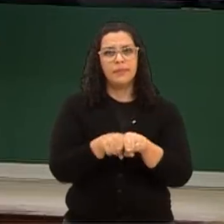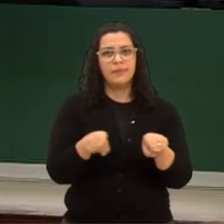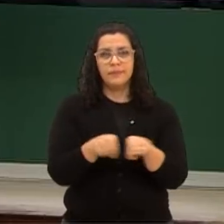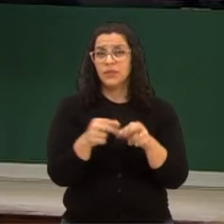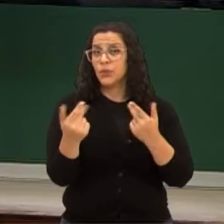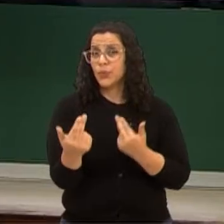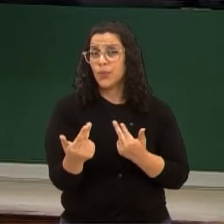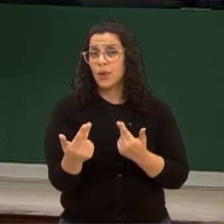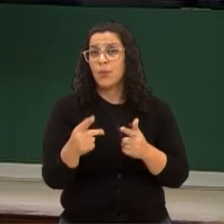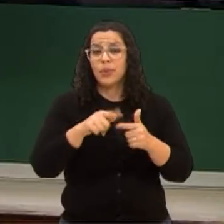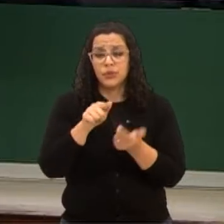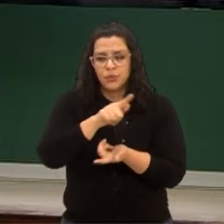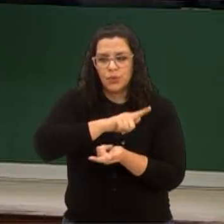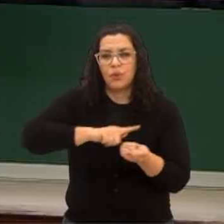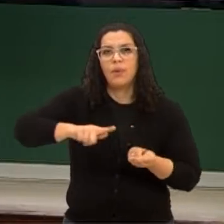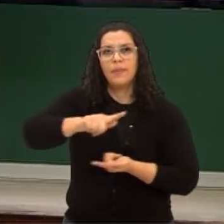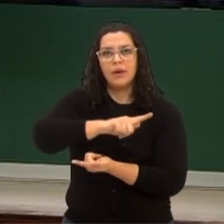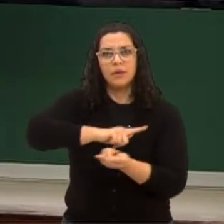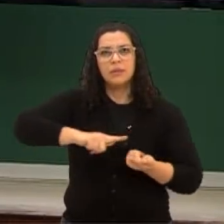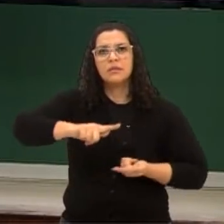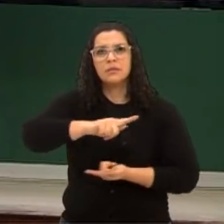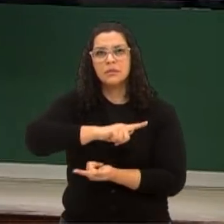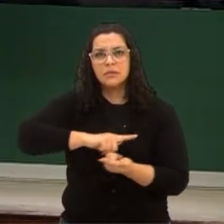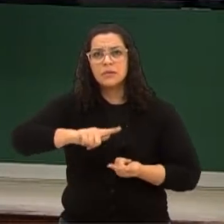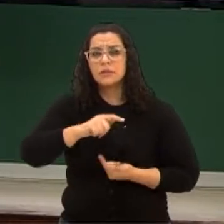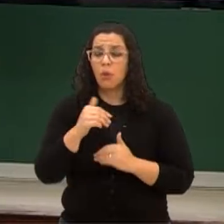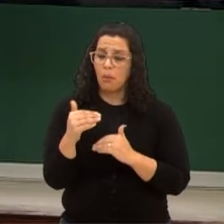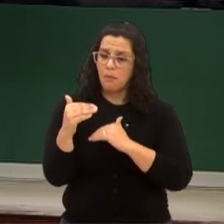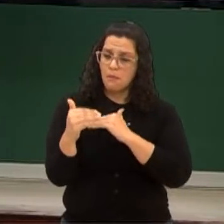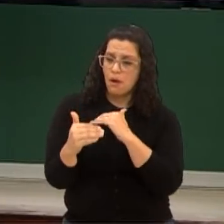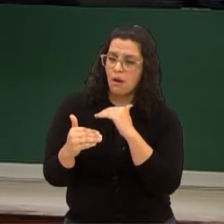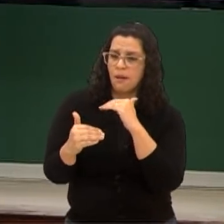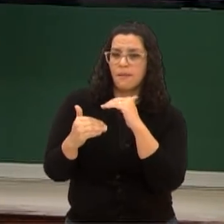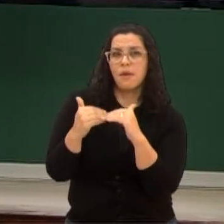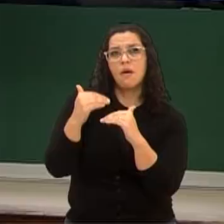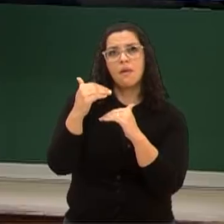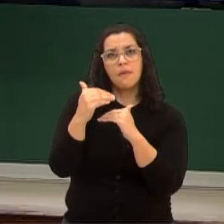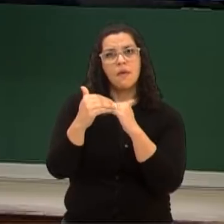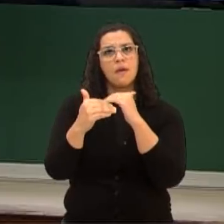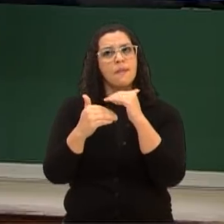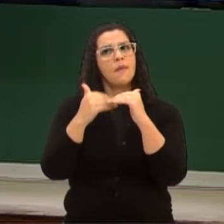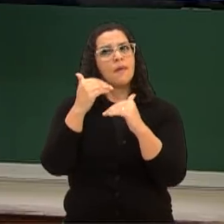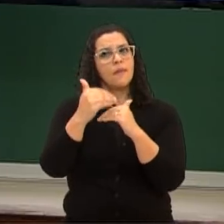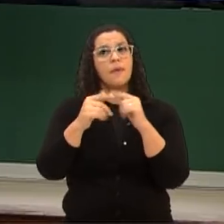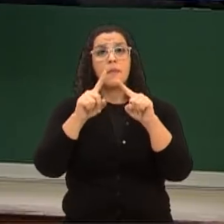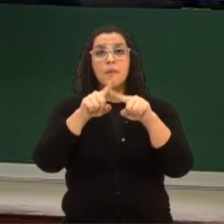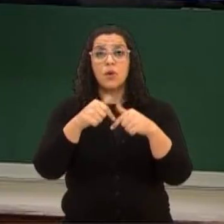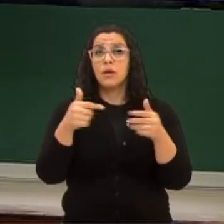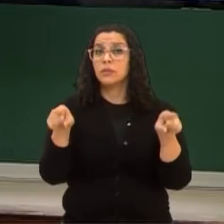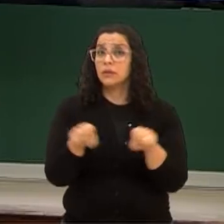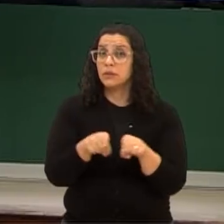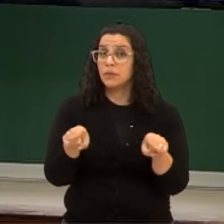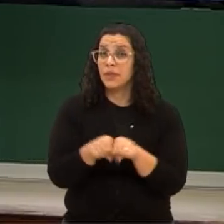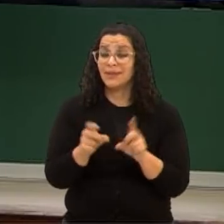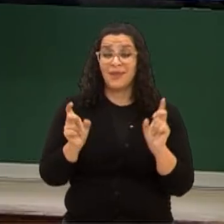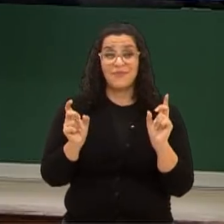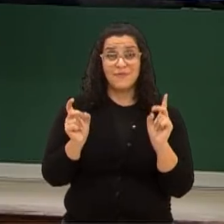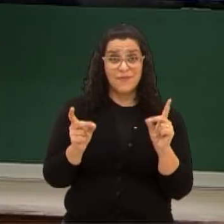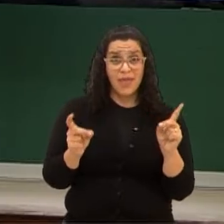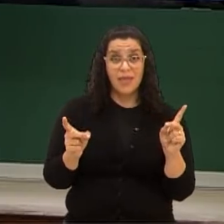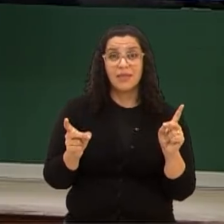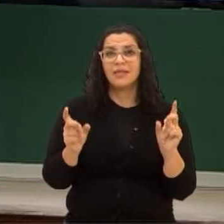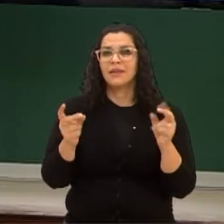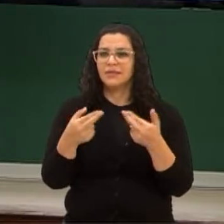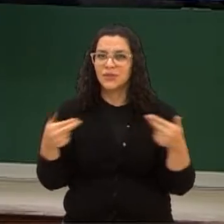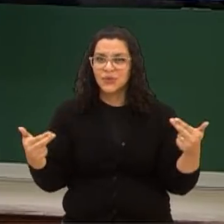Ou seja, a globalização é um processo em que, por conta também do comércio,